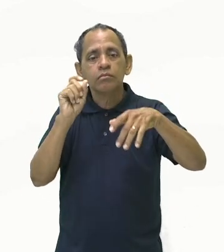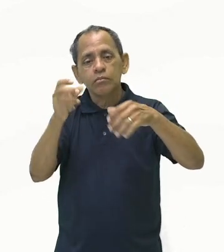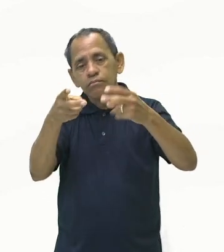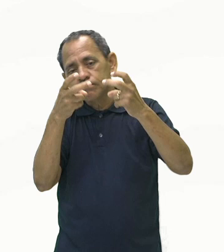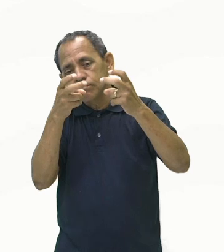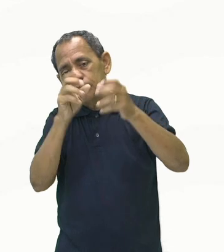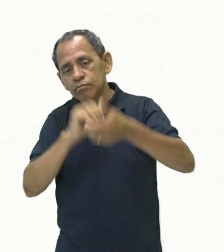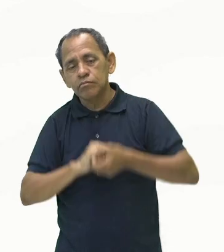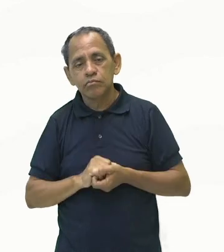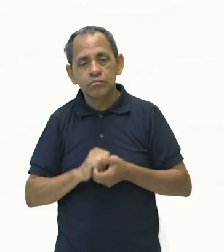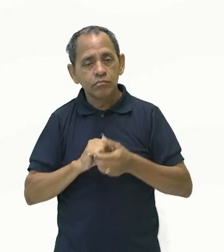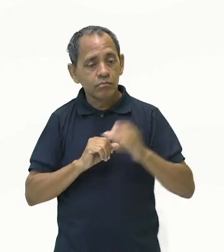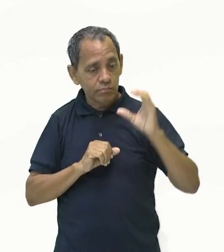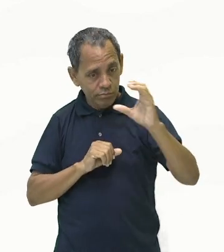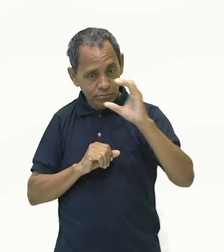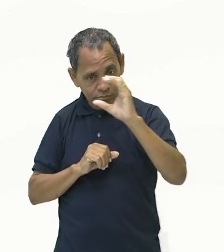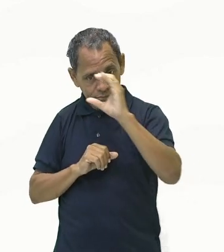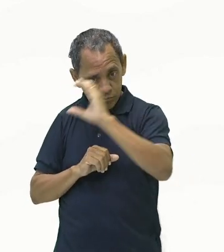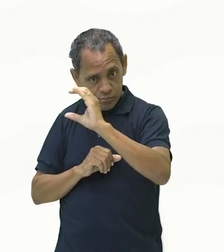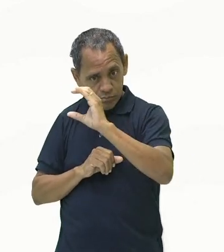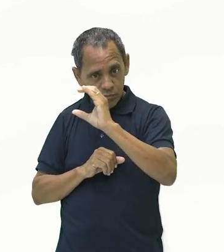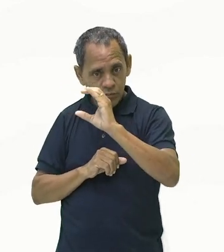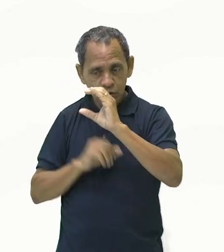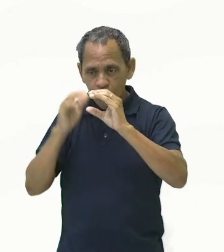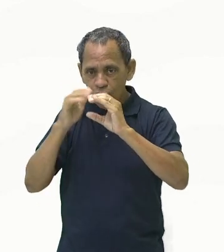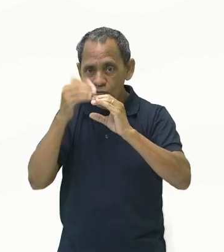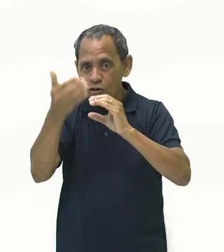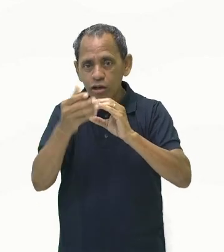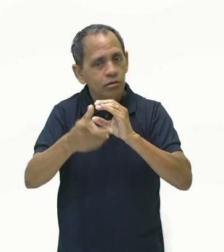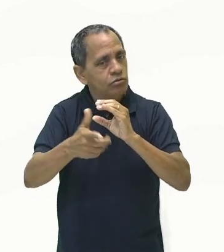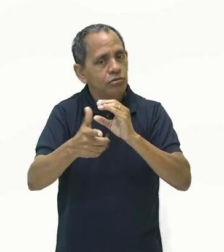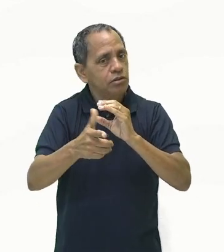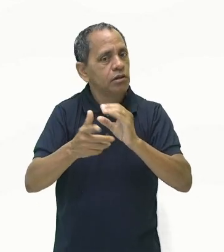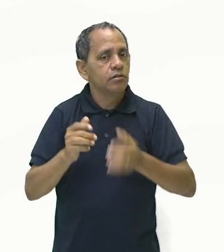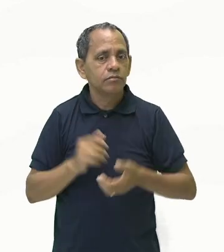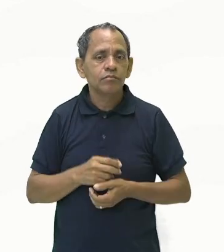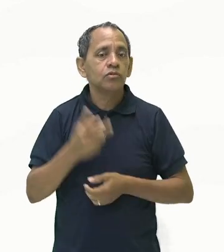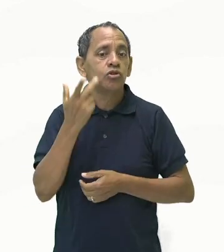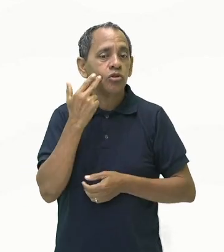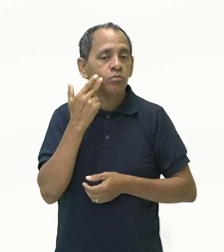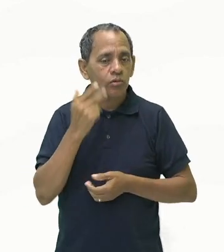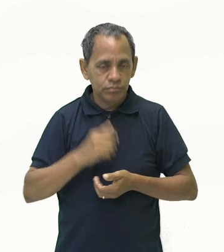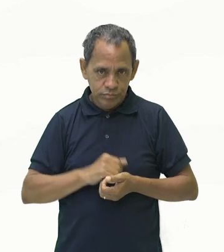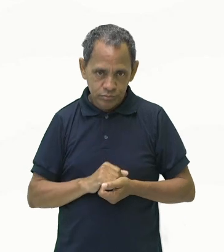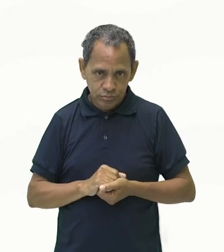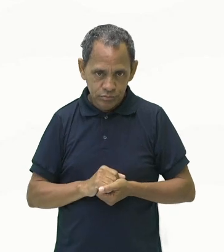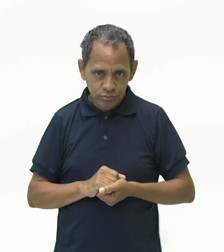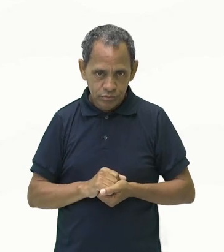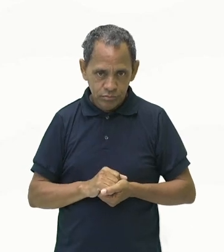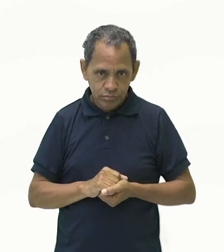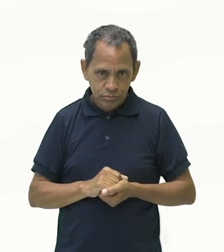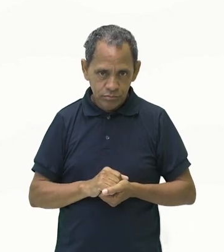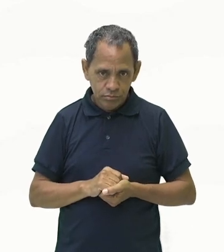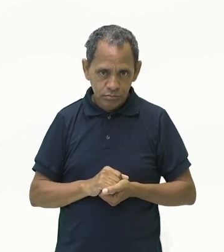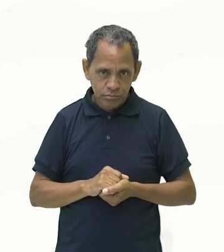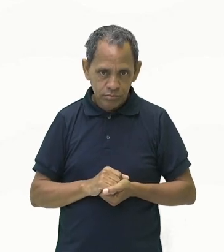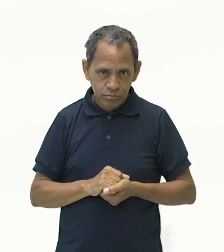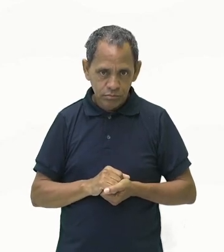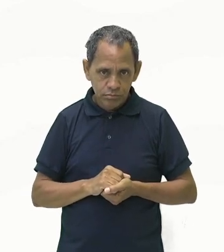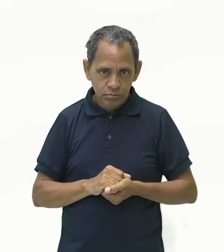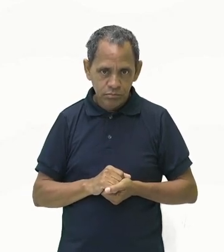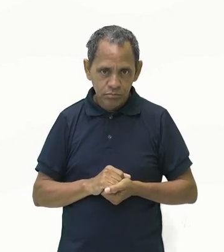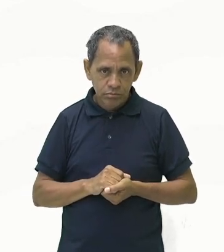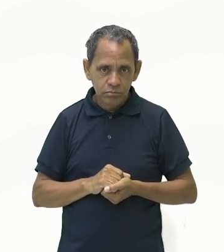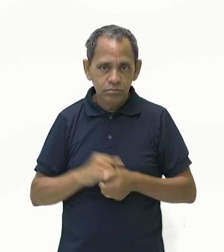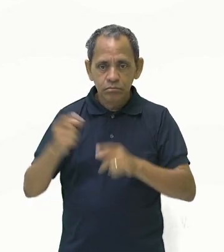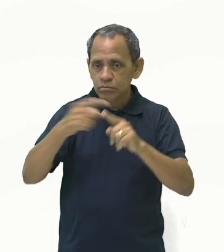estão em sequência. Não tem nenhum fora, então ela é normal, tá? Ela não é ramificada. Quanto ao